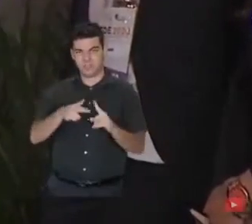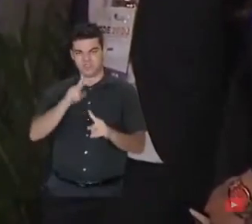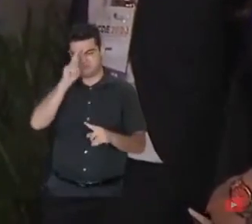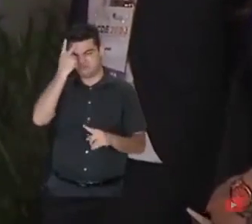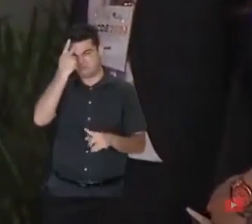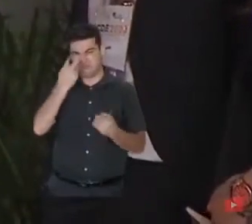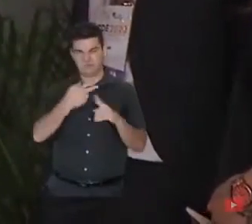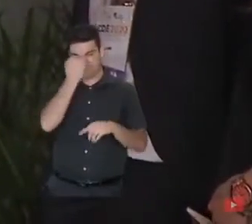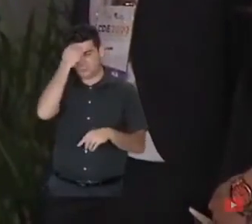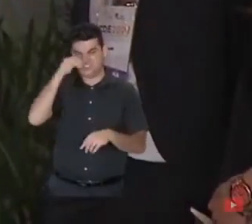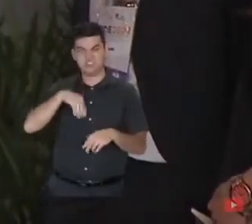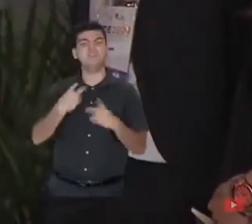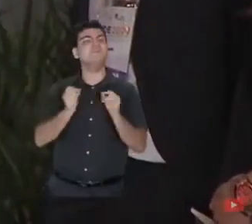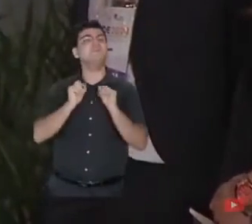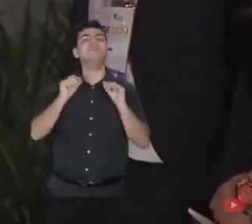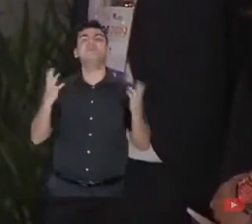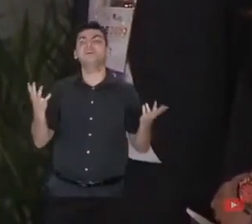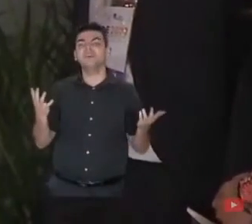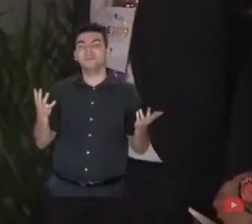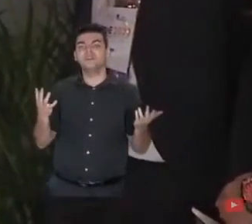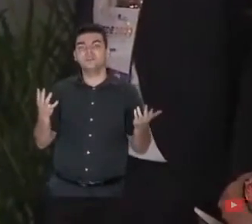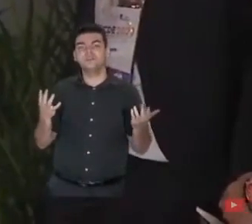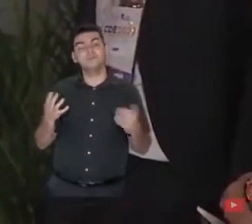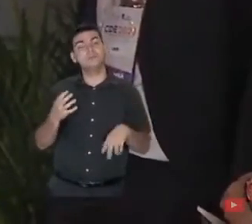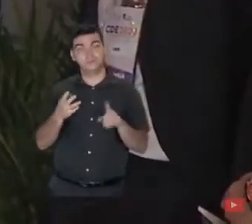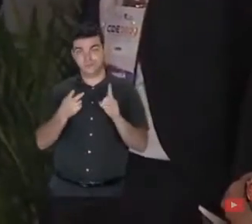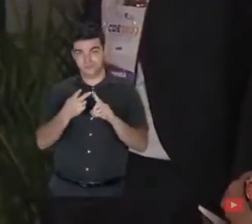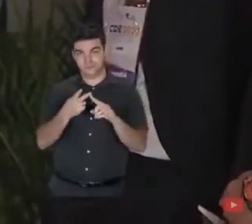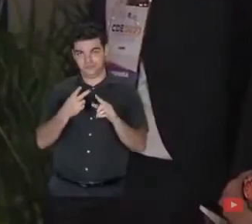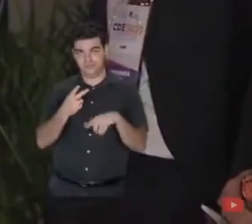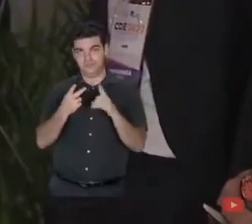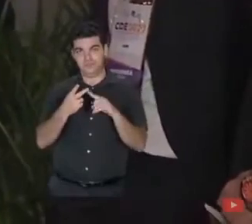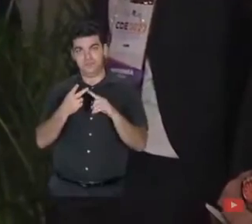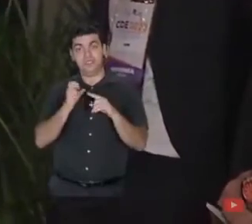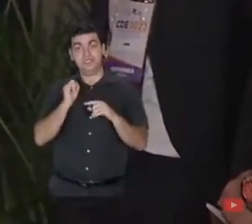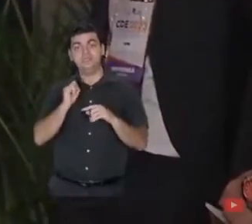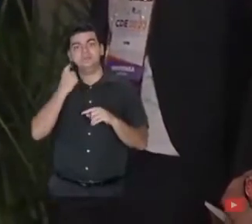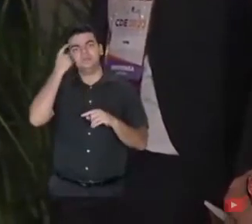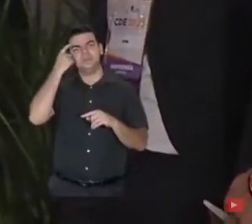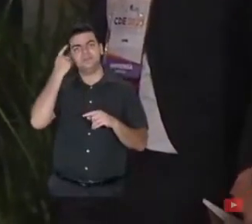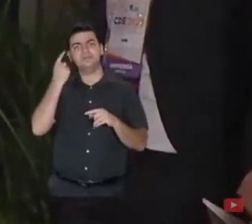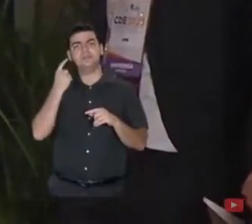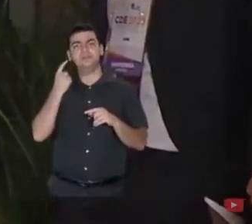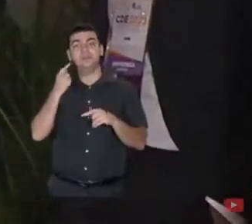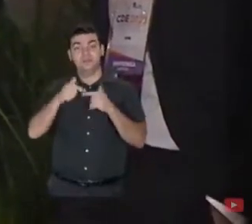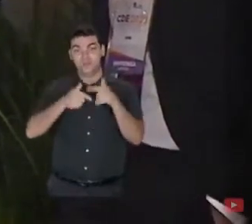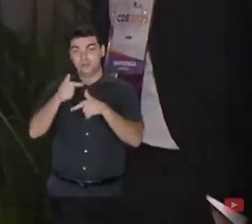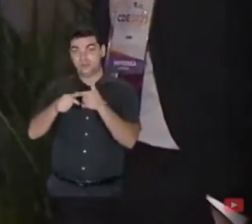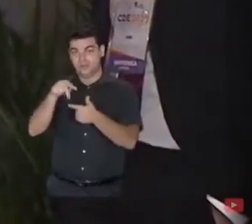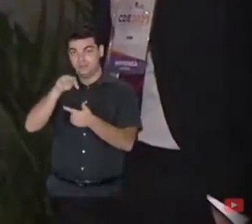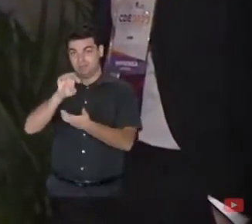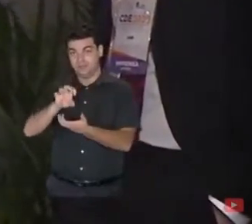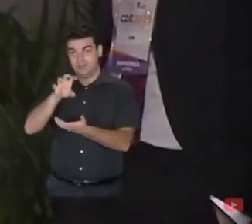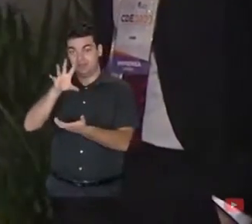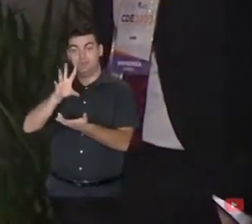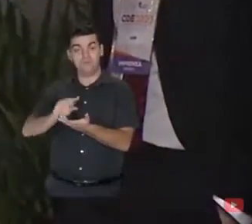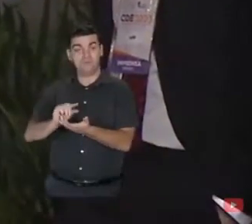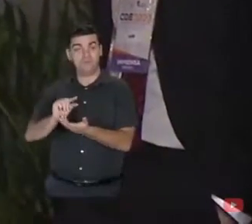se tem outras ações. Gostaria de saber ainda se a redução do número de servidores do